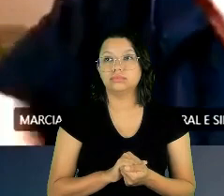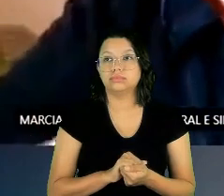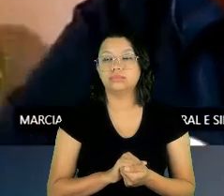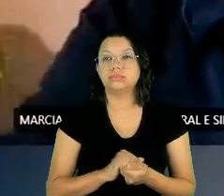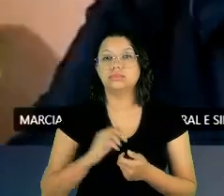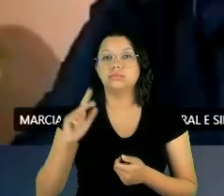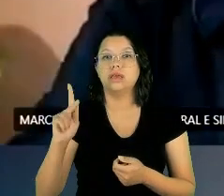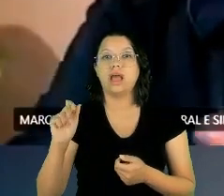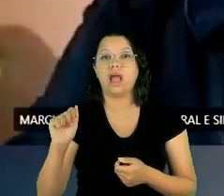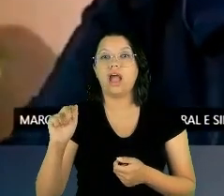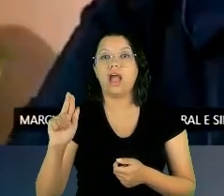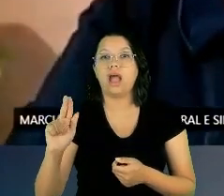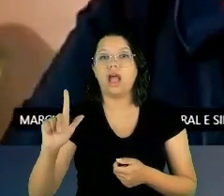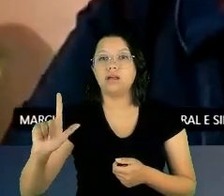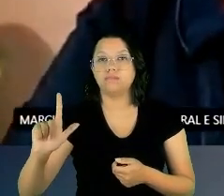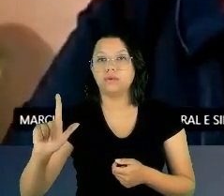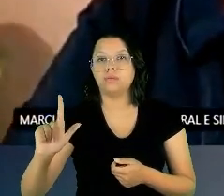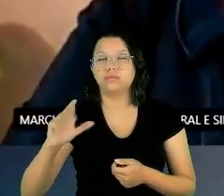Paul Bloom,